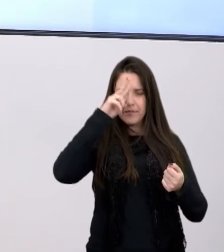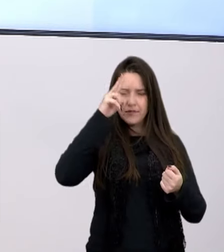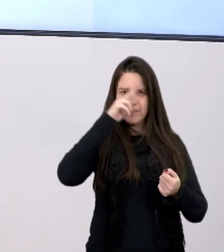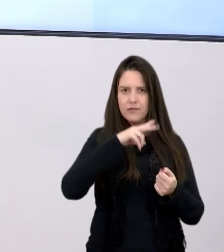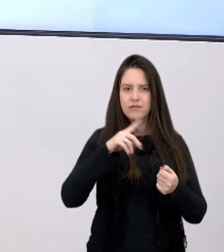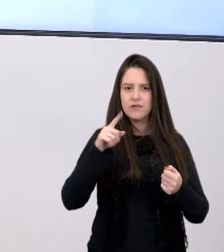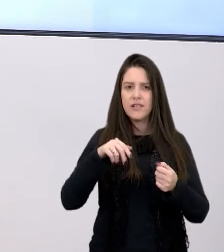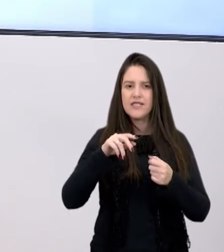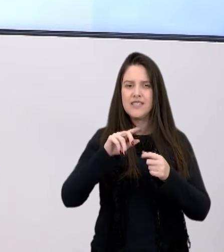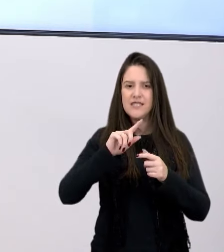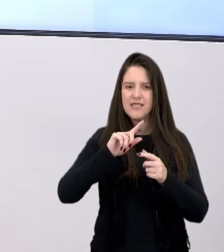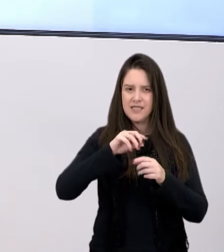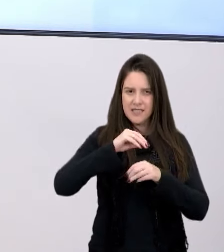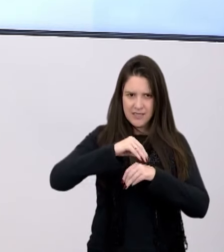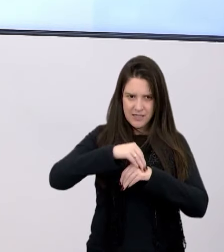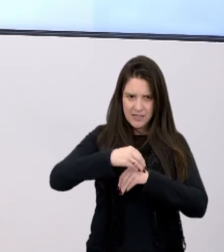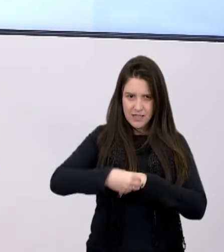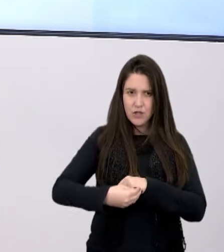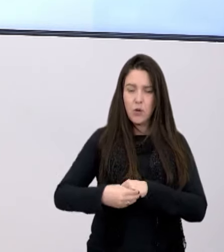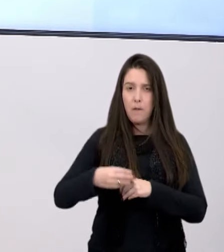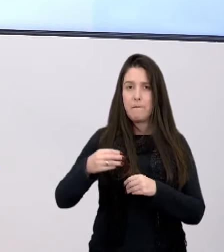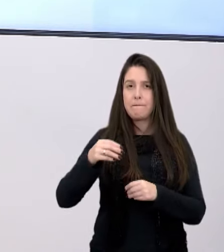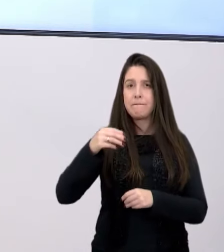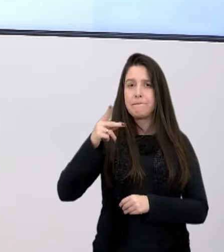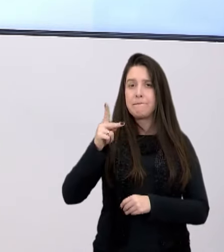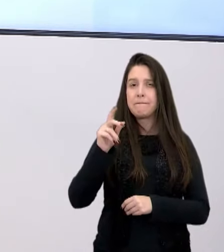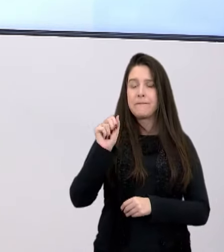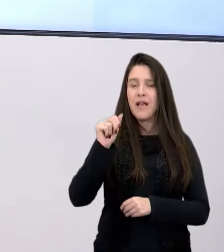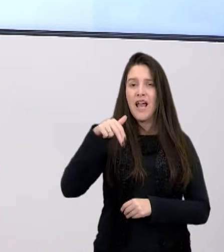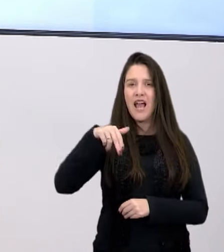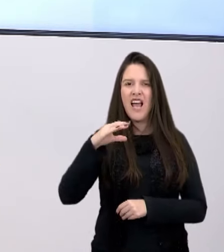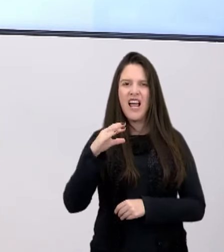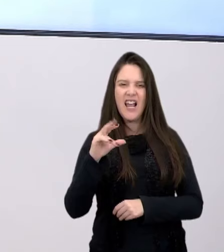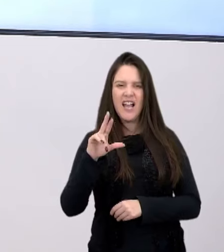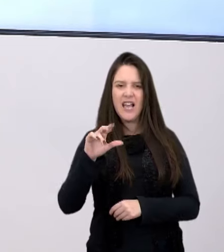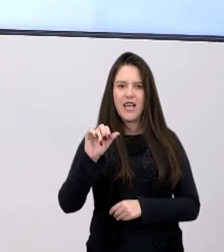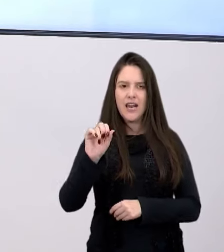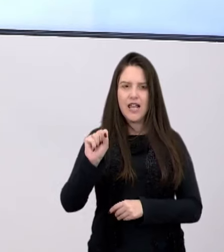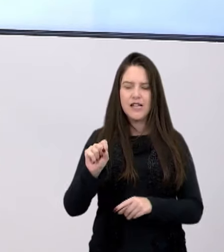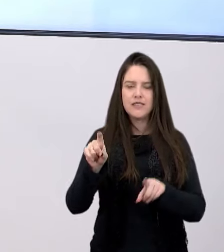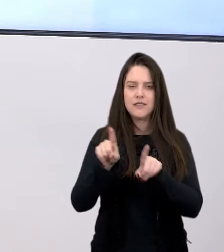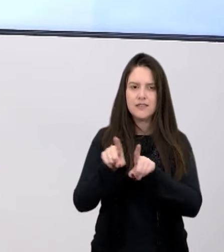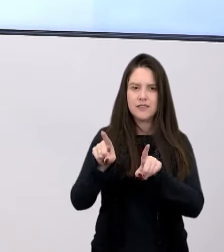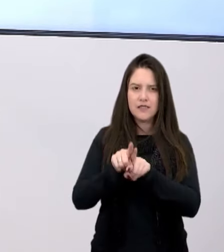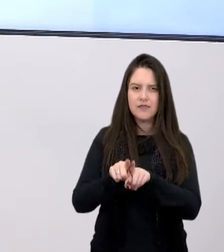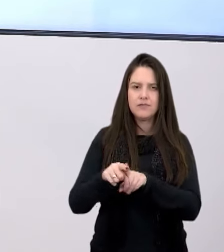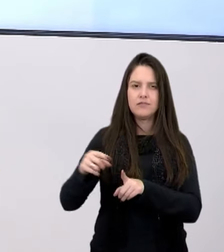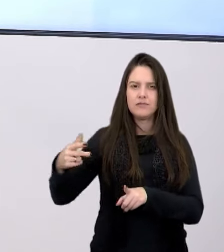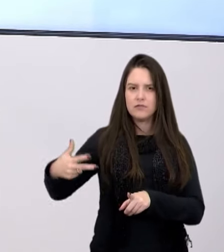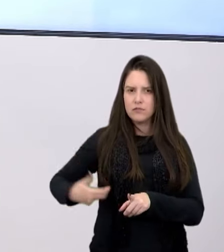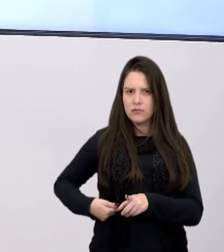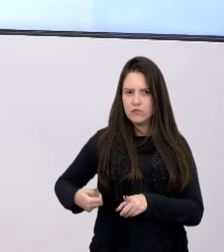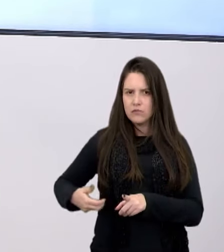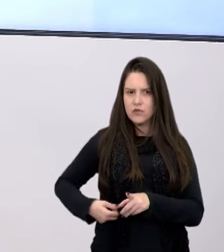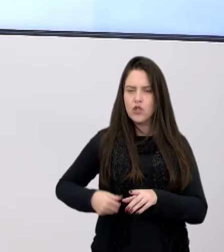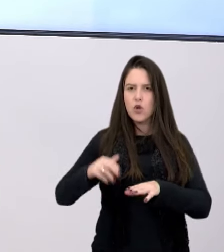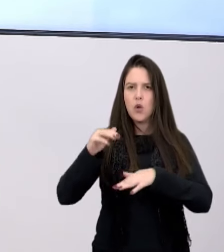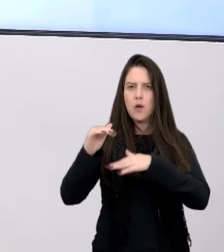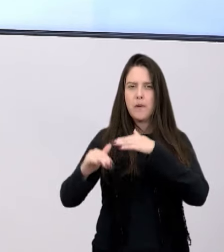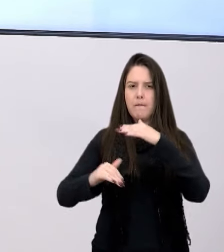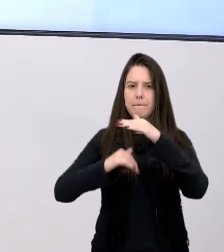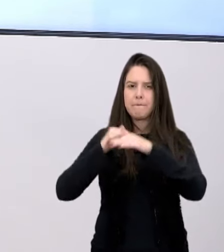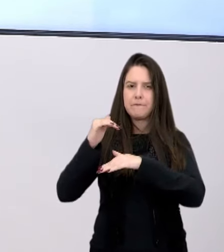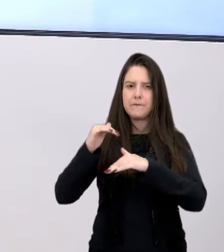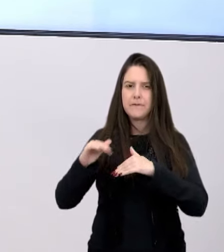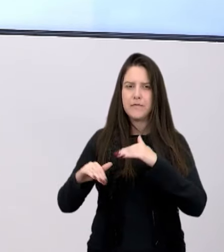as células do pâncreas e as células também que recebem a insulina, elas acabam entrando aí num processo de